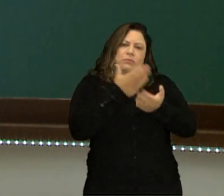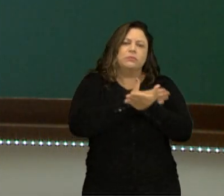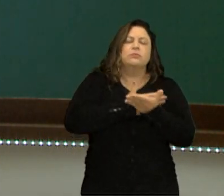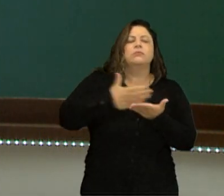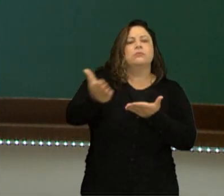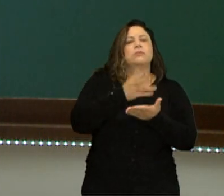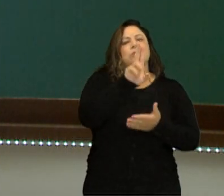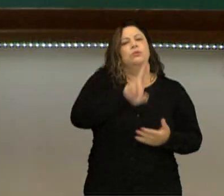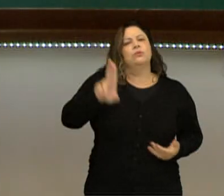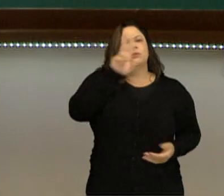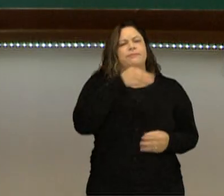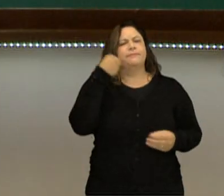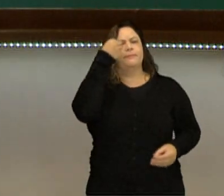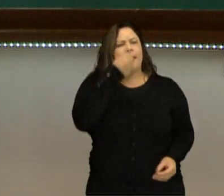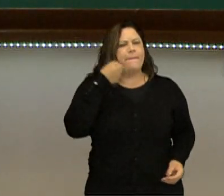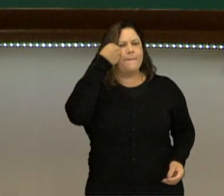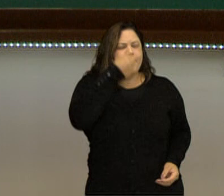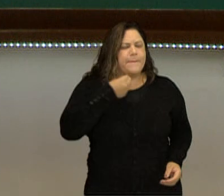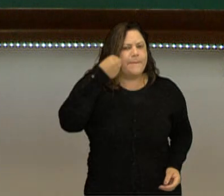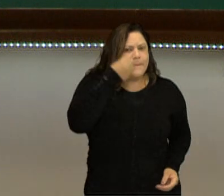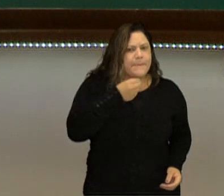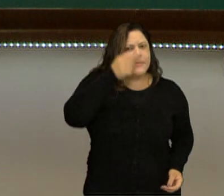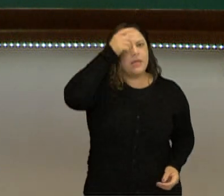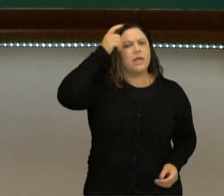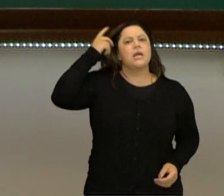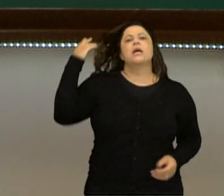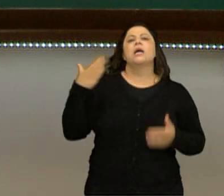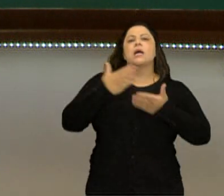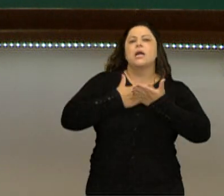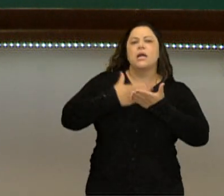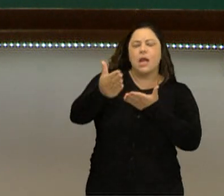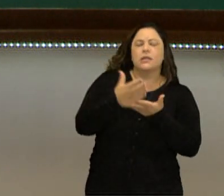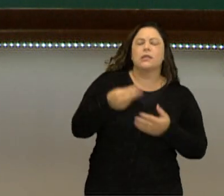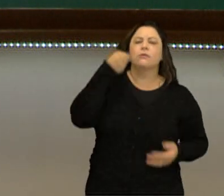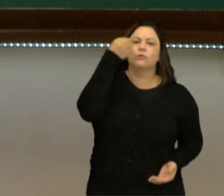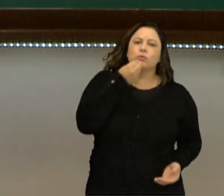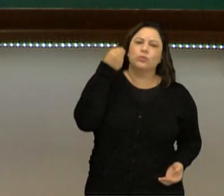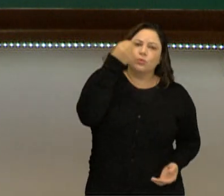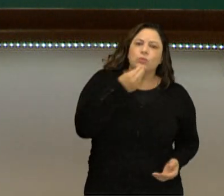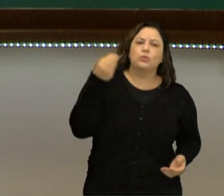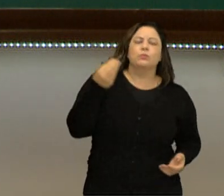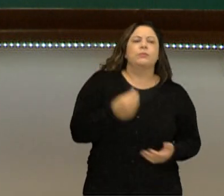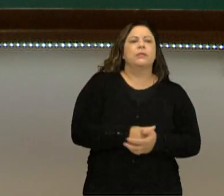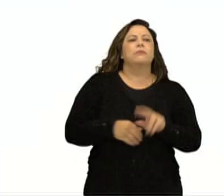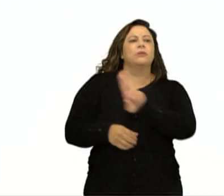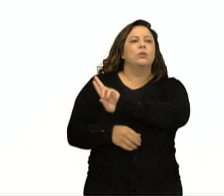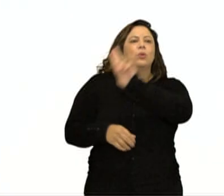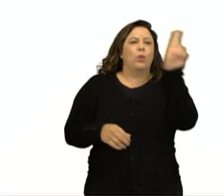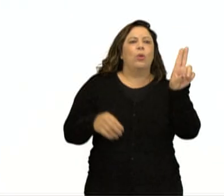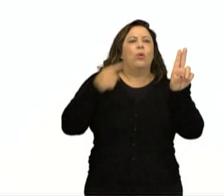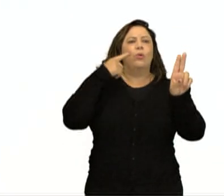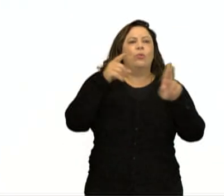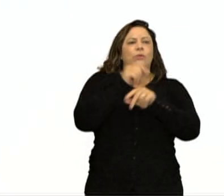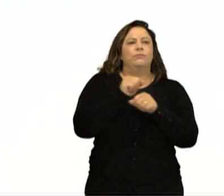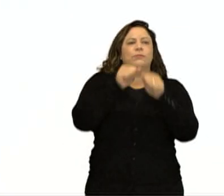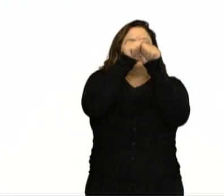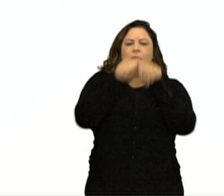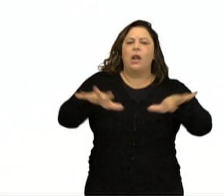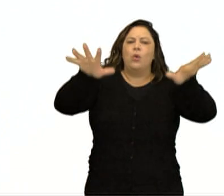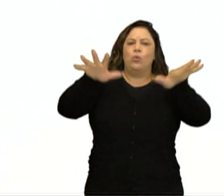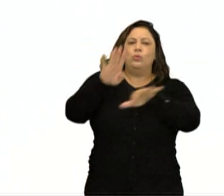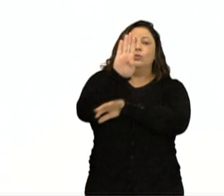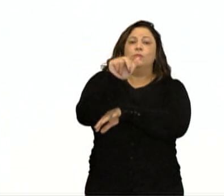usar experimentos. E ele, pessoal, através de um experimento que nós chamamos de dispersão da luz